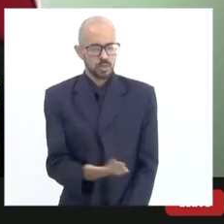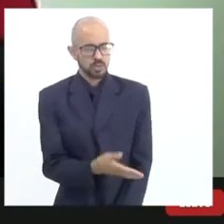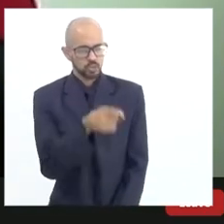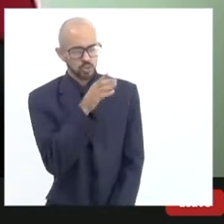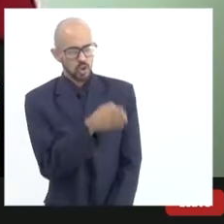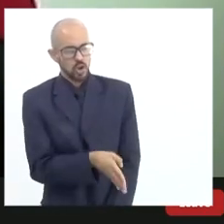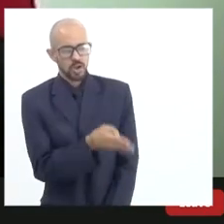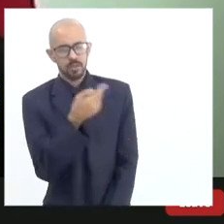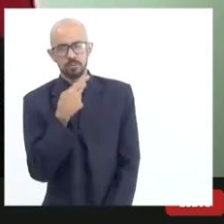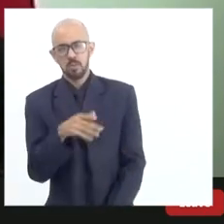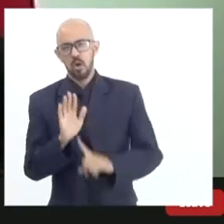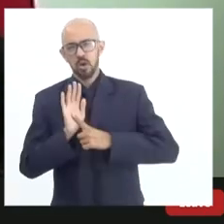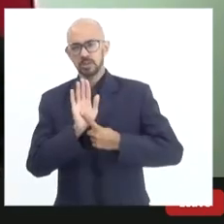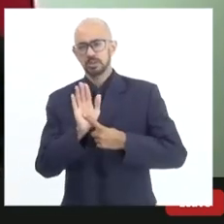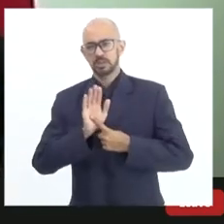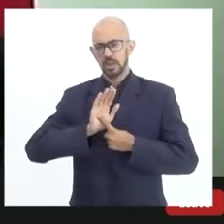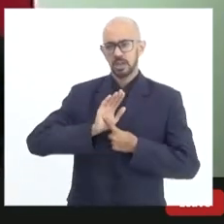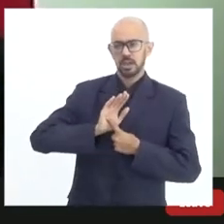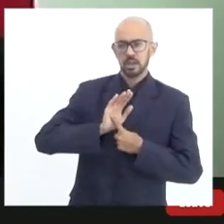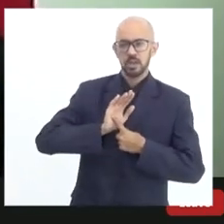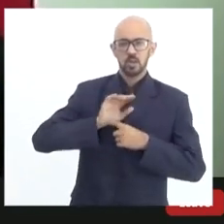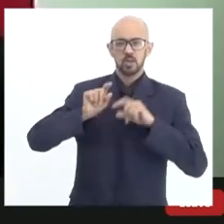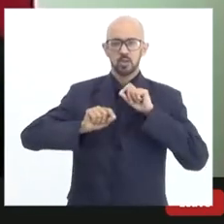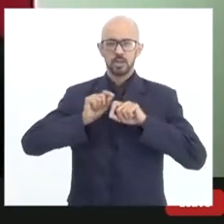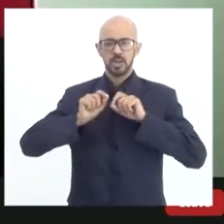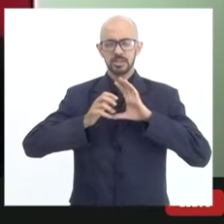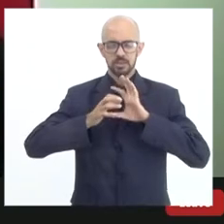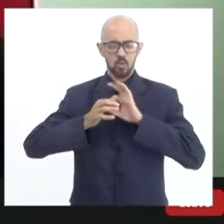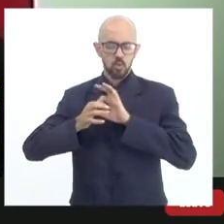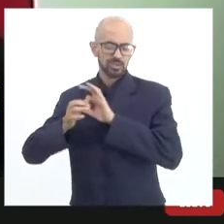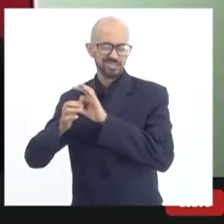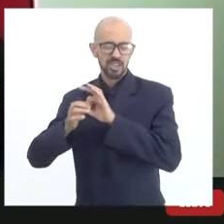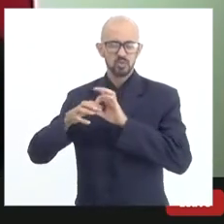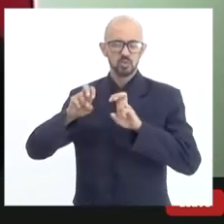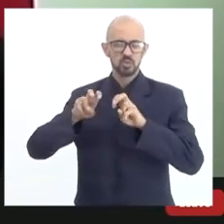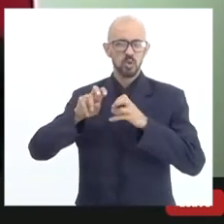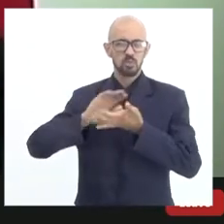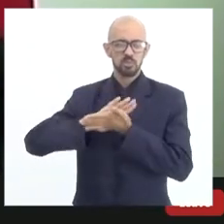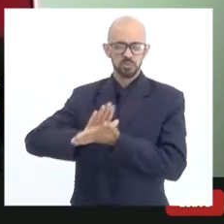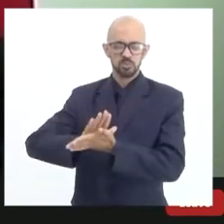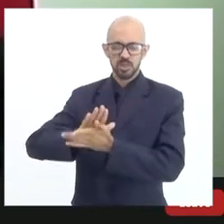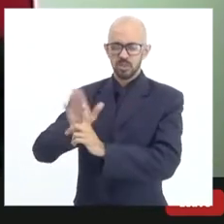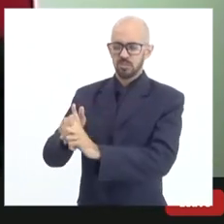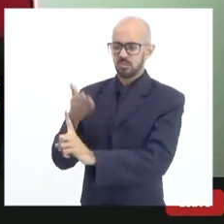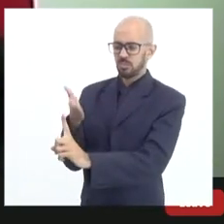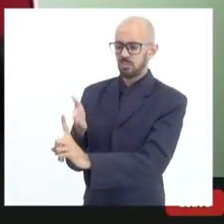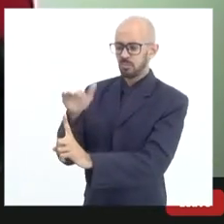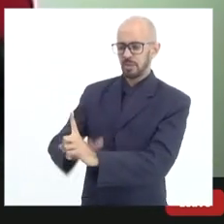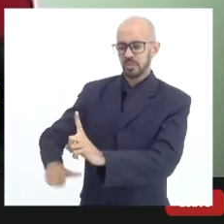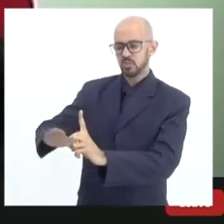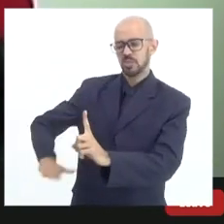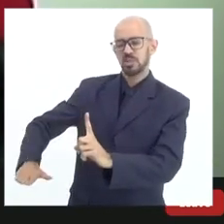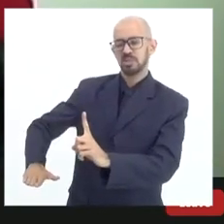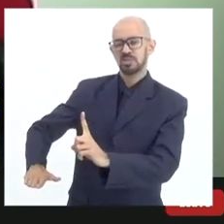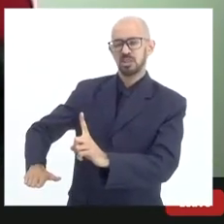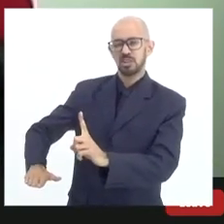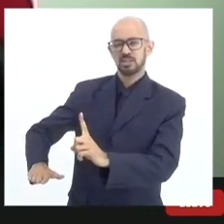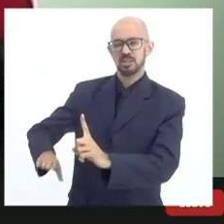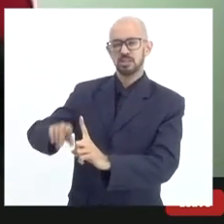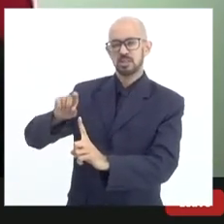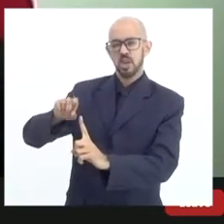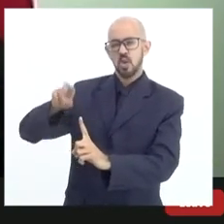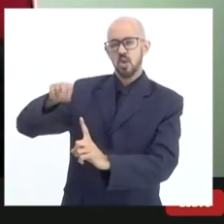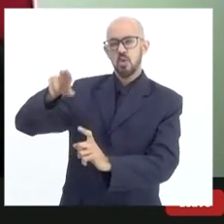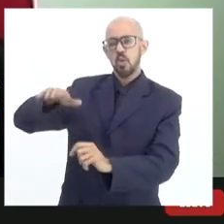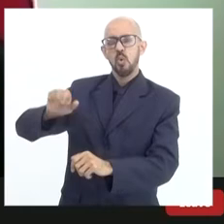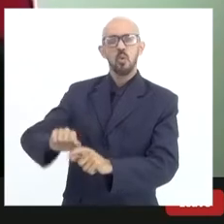esse olhar, né, da questão do racismo dirigido às nossas crianças.